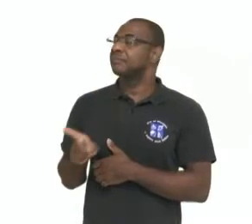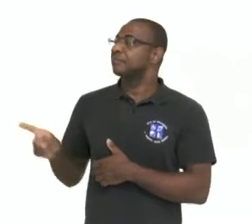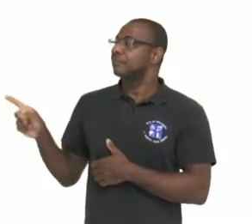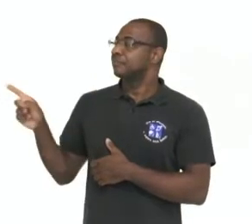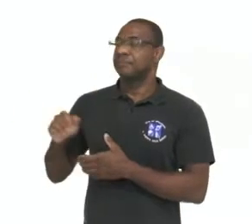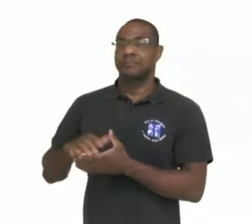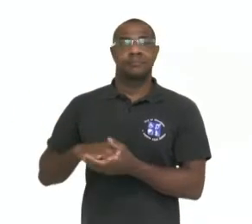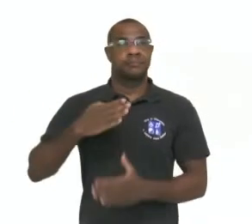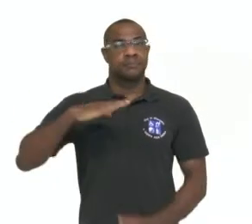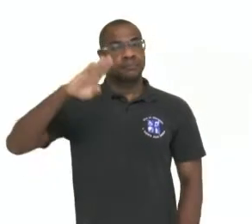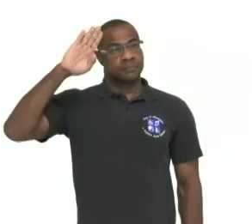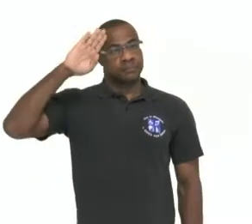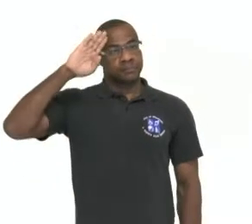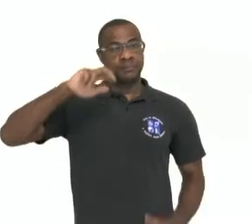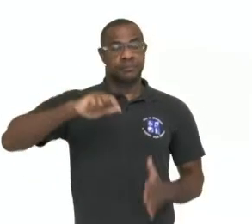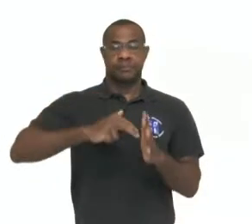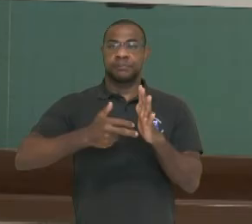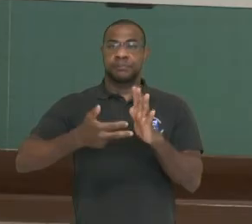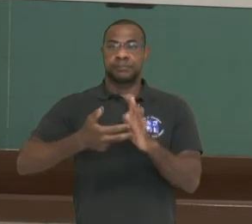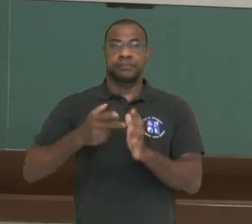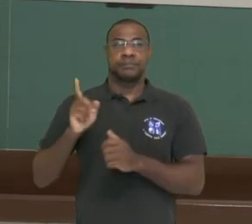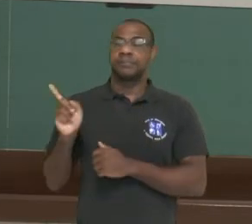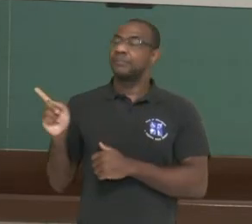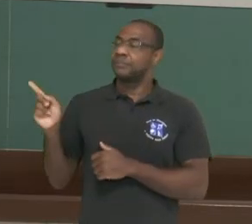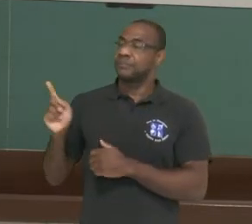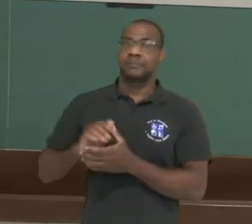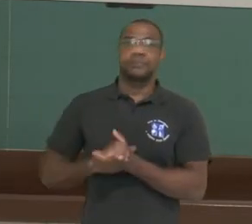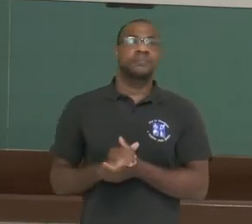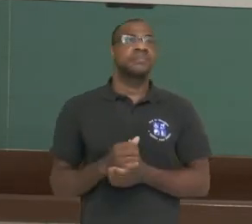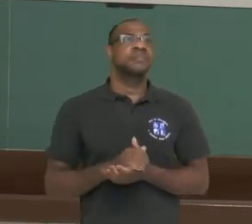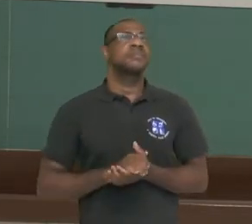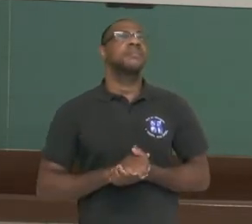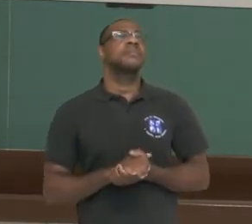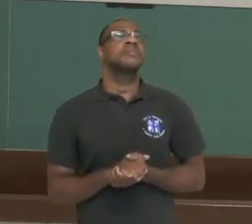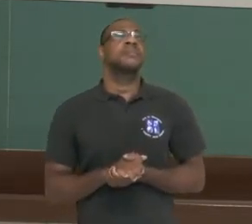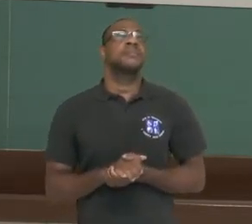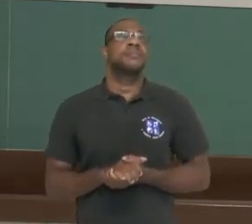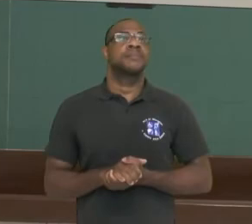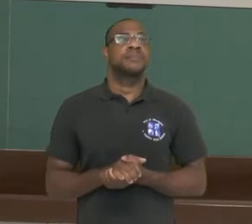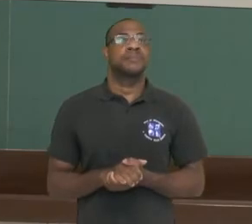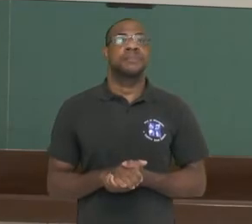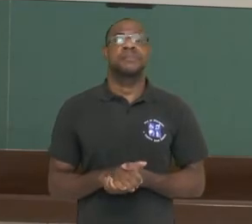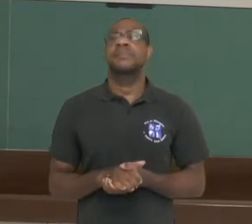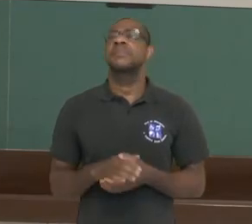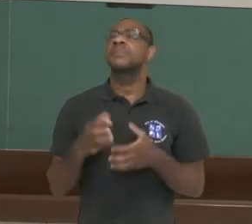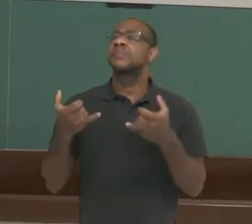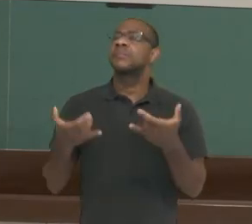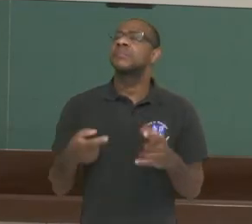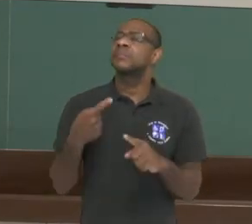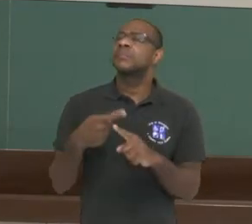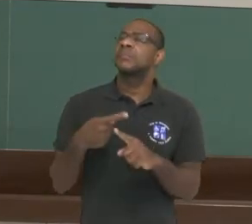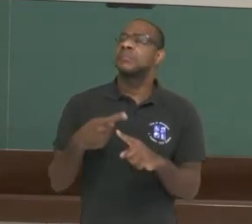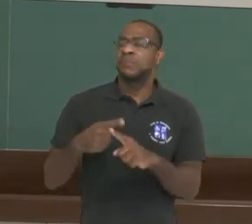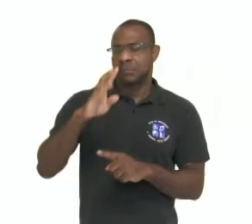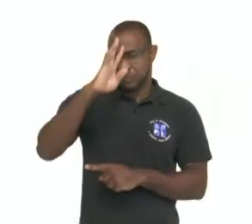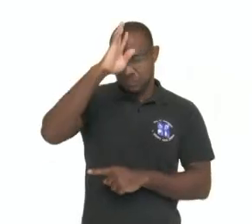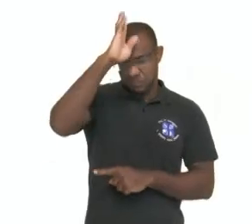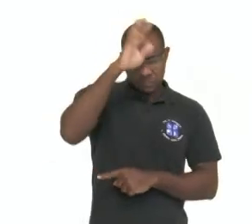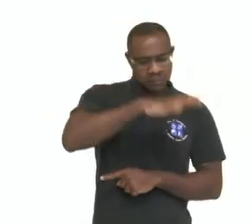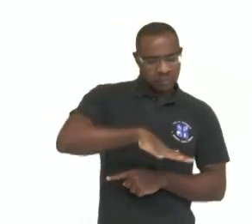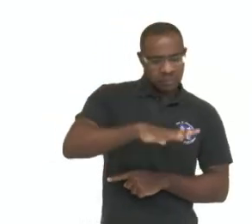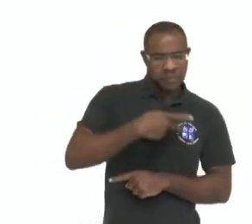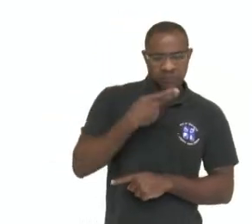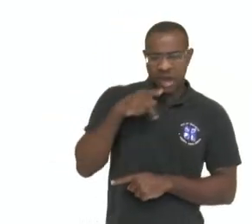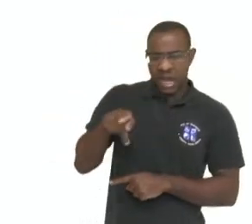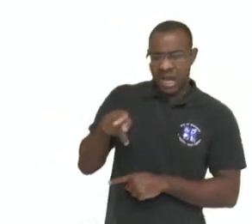né? É uma representação de Mary Young, de 1880. Vamos resolver? Explique por que os romanos chamavam